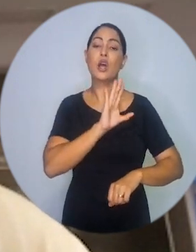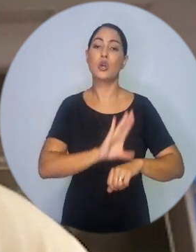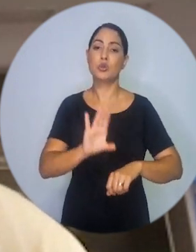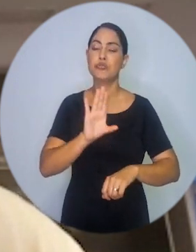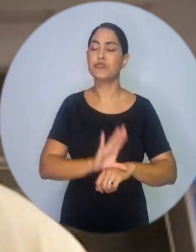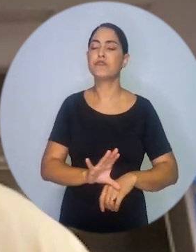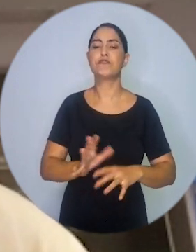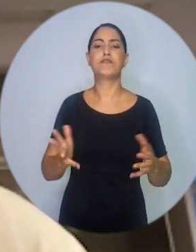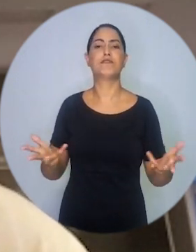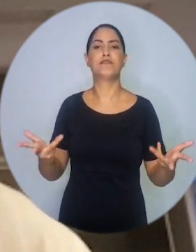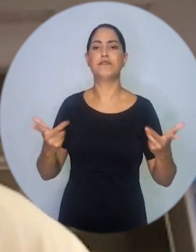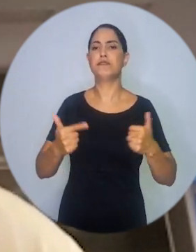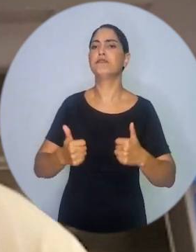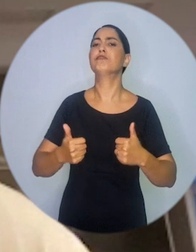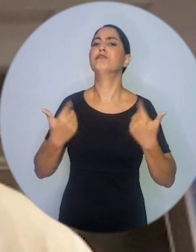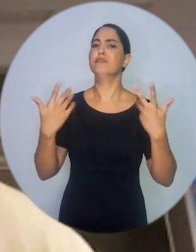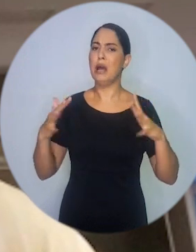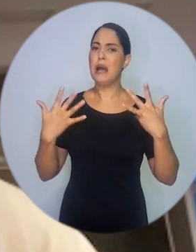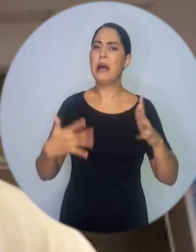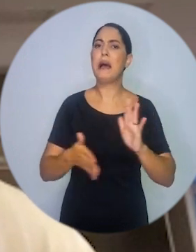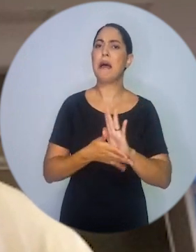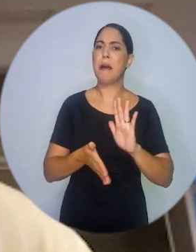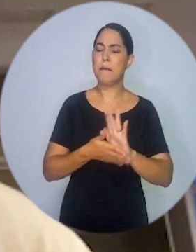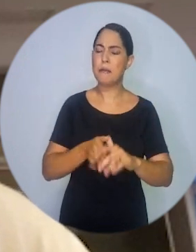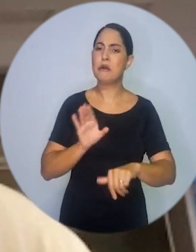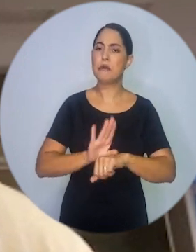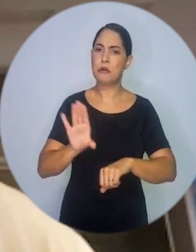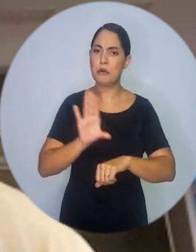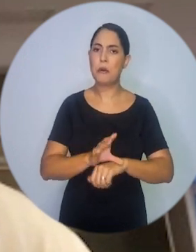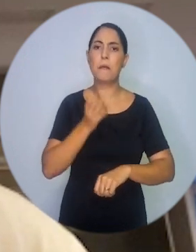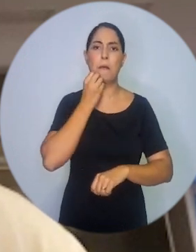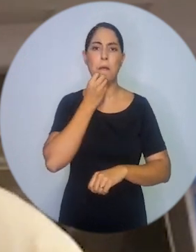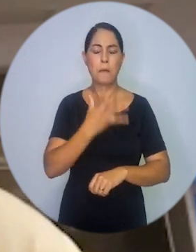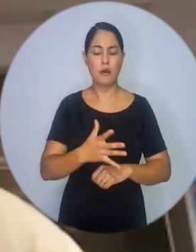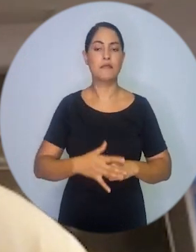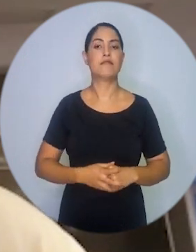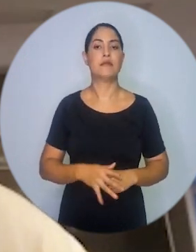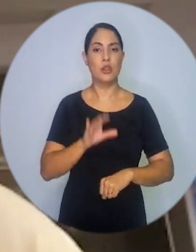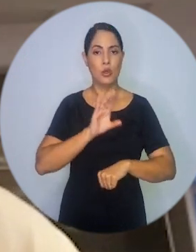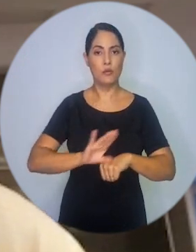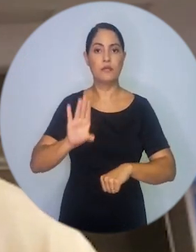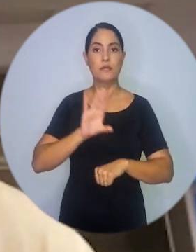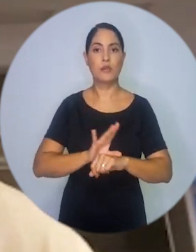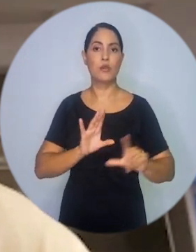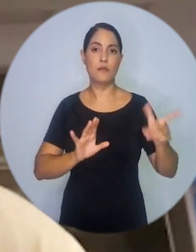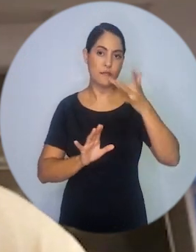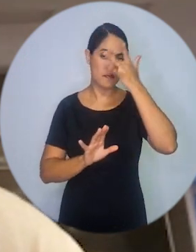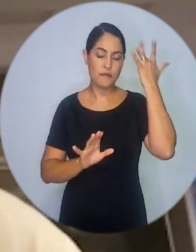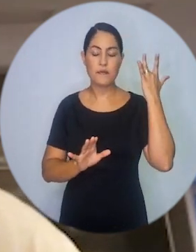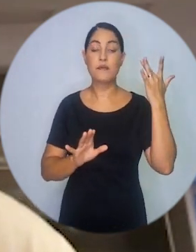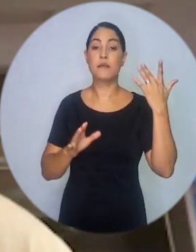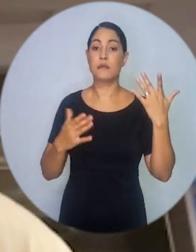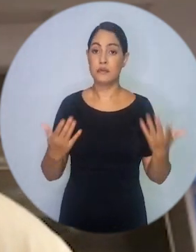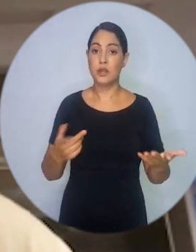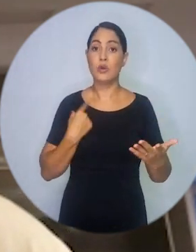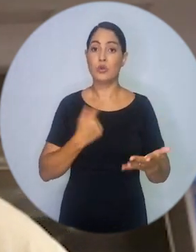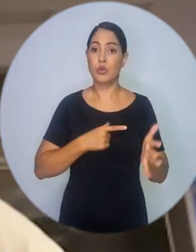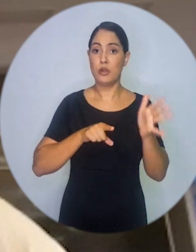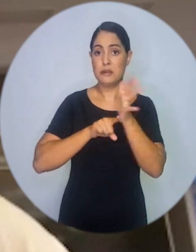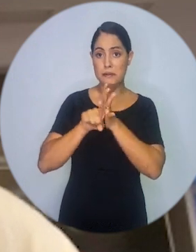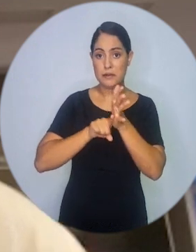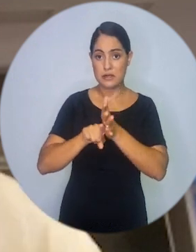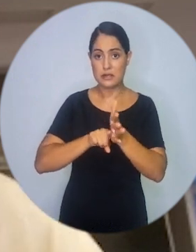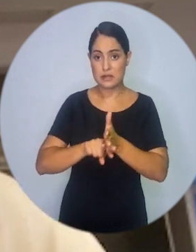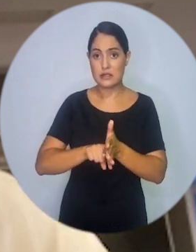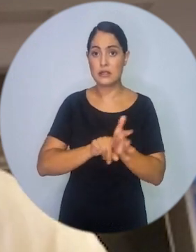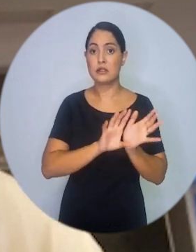98%. 98% elogiaram, né, o curso e disseram que recomendariam o curso para outras pessoas. Então